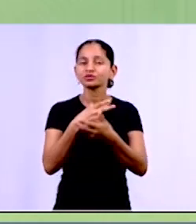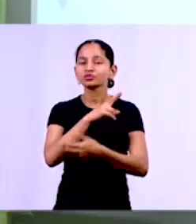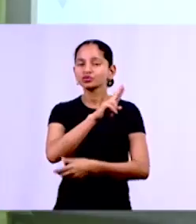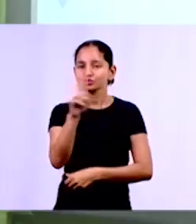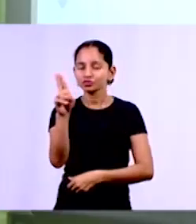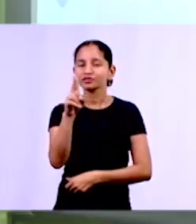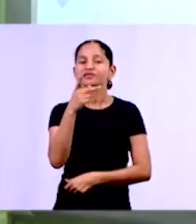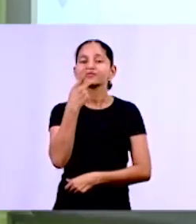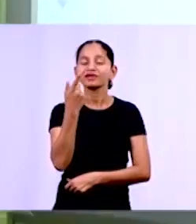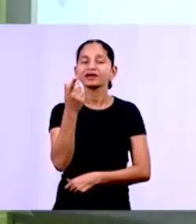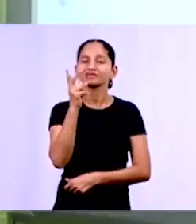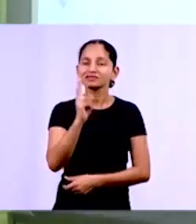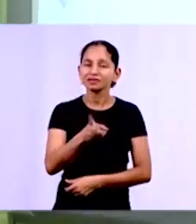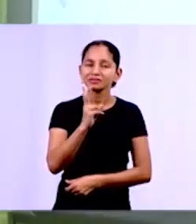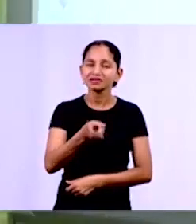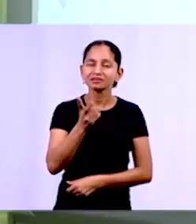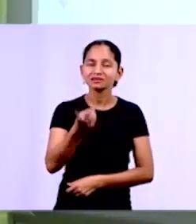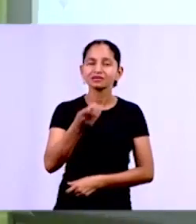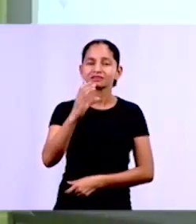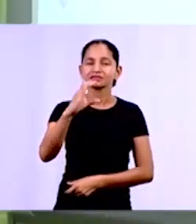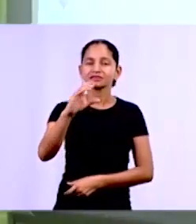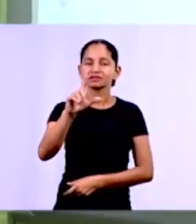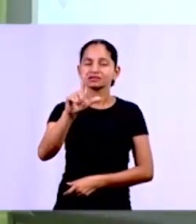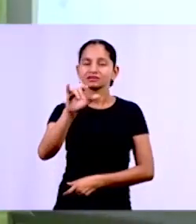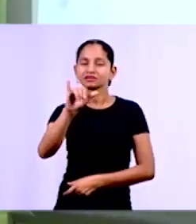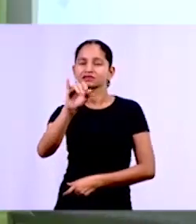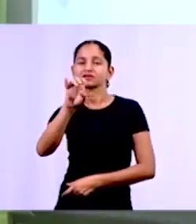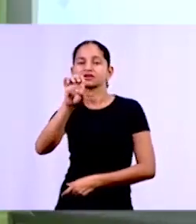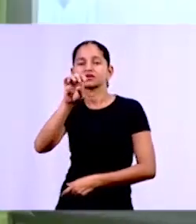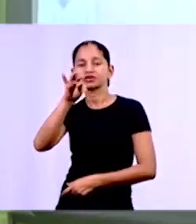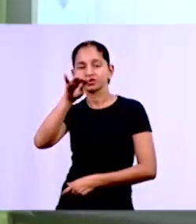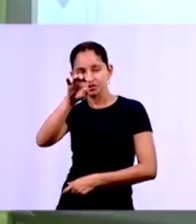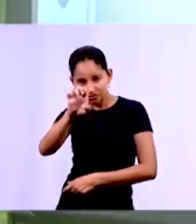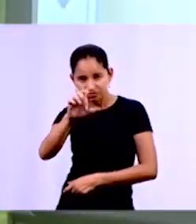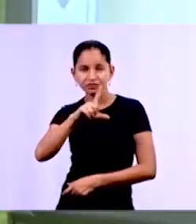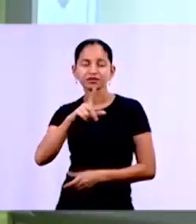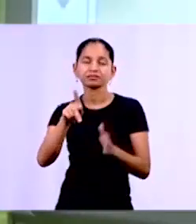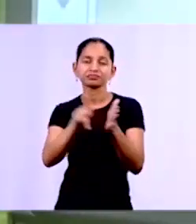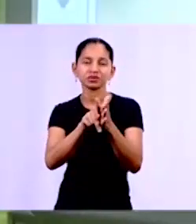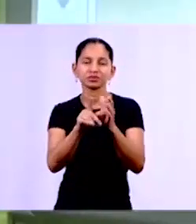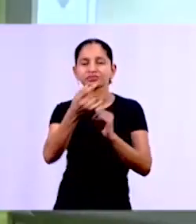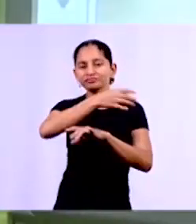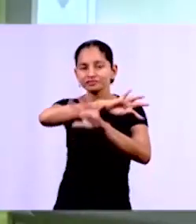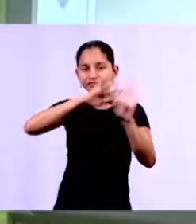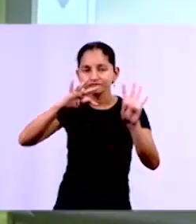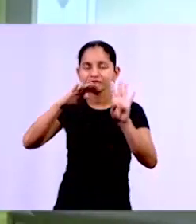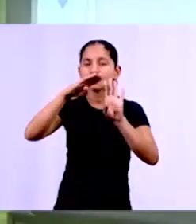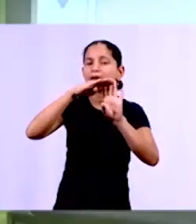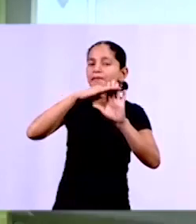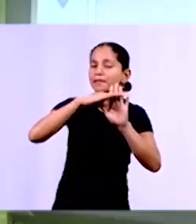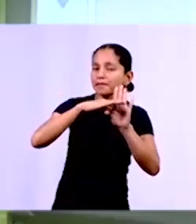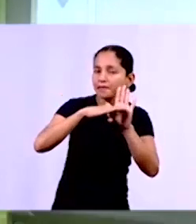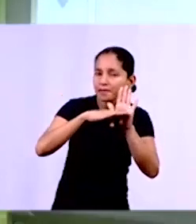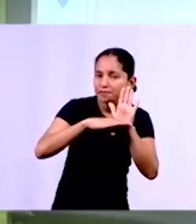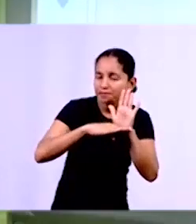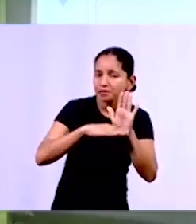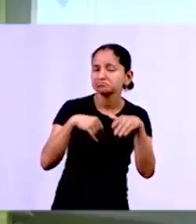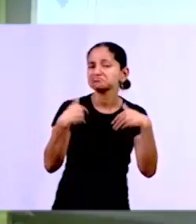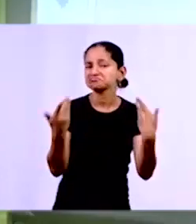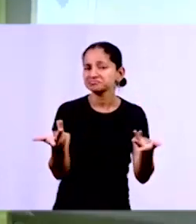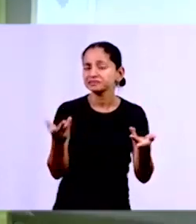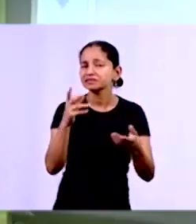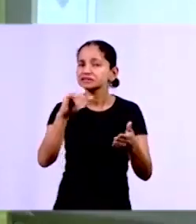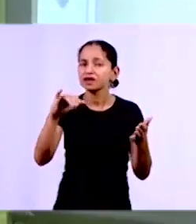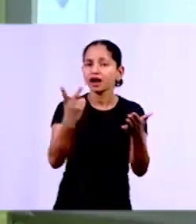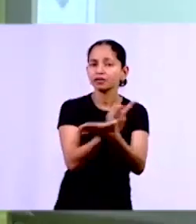chamada cliente-servidor, só que está caindo meio em desuso, né? Porque ele deixa muito a cargo do servidor, quer dizer, qualquer